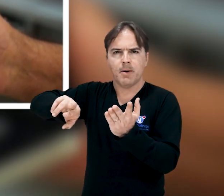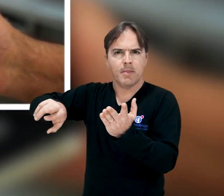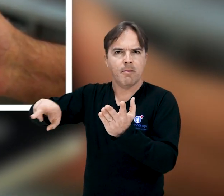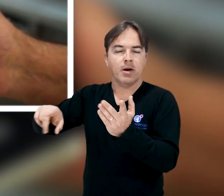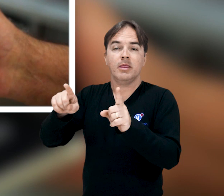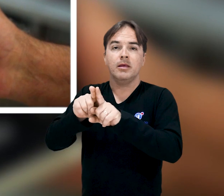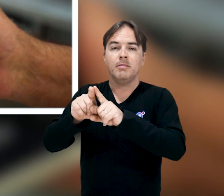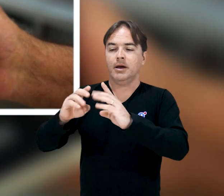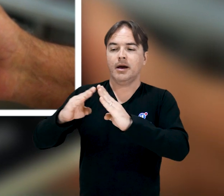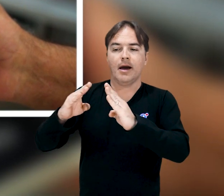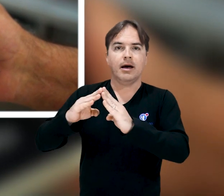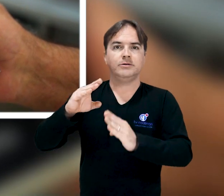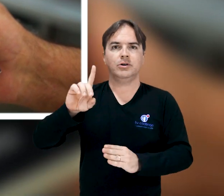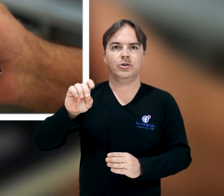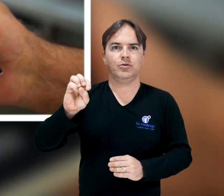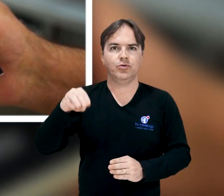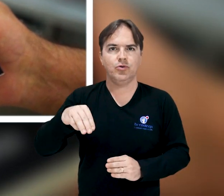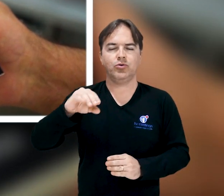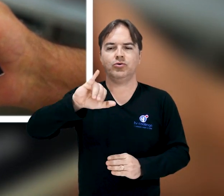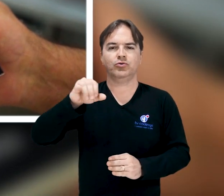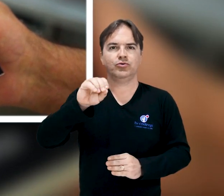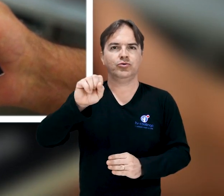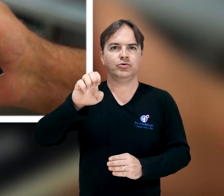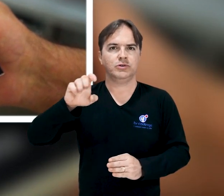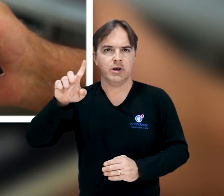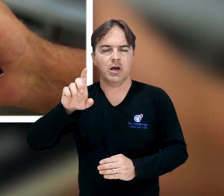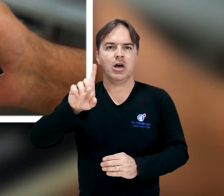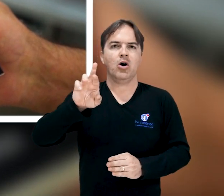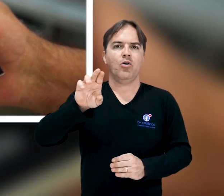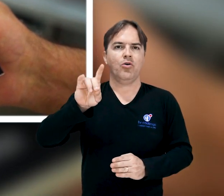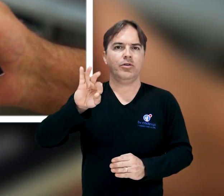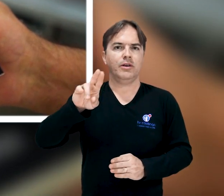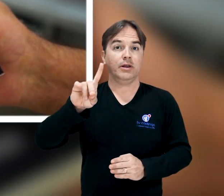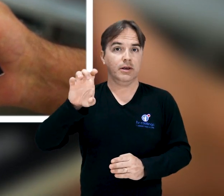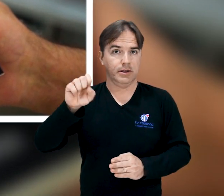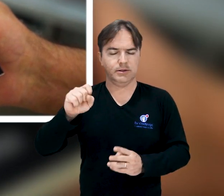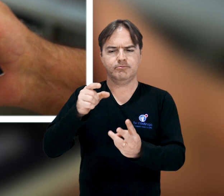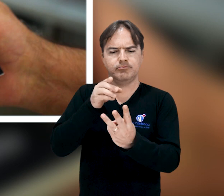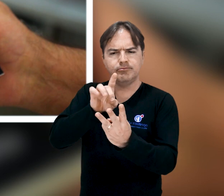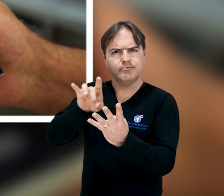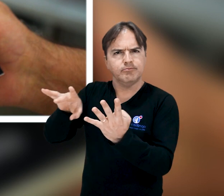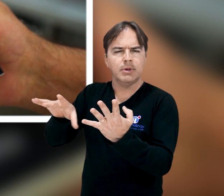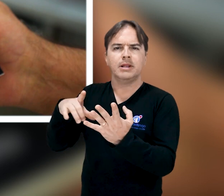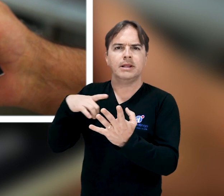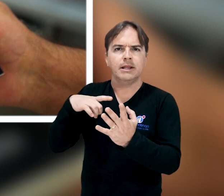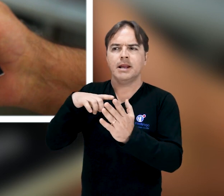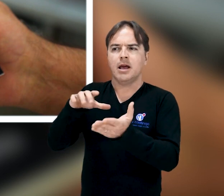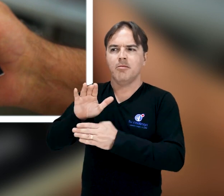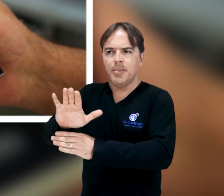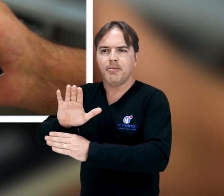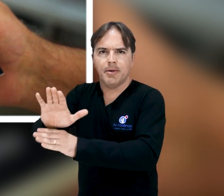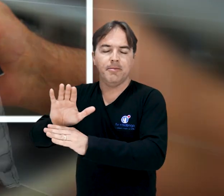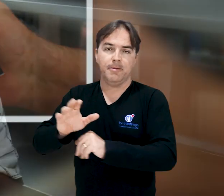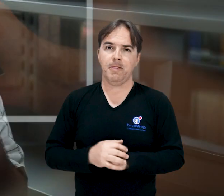Casa Dom José Rodrigues, no bairro de Ipiranga. O público-alvo, em geral, atende a todos, porque